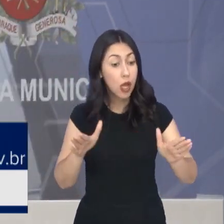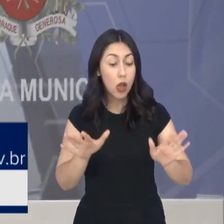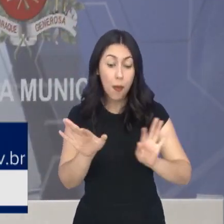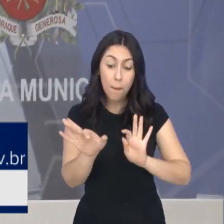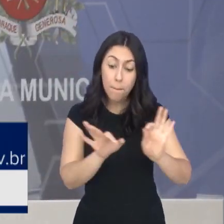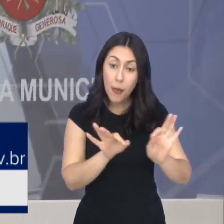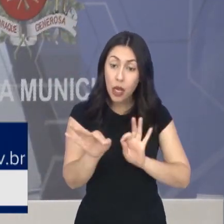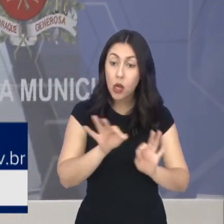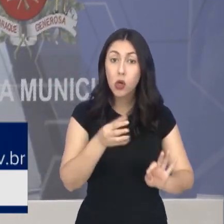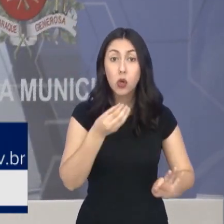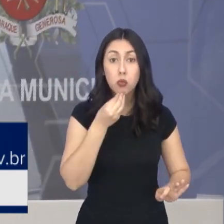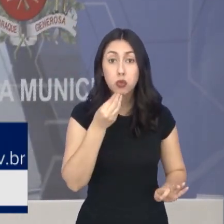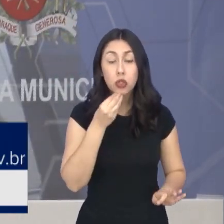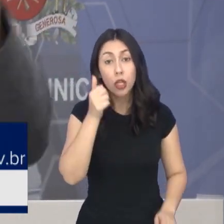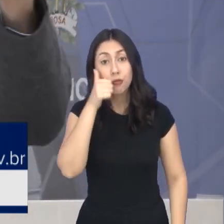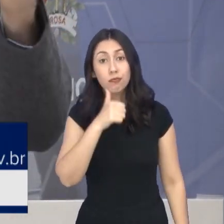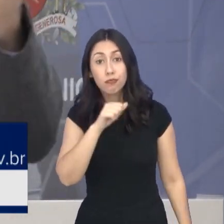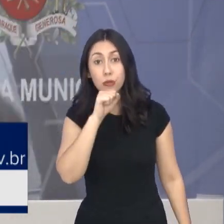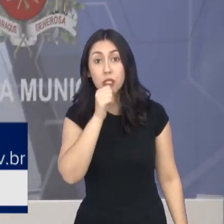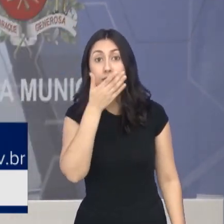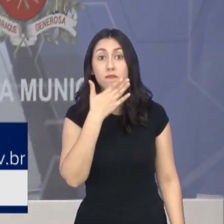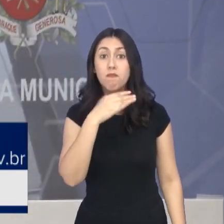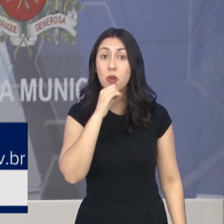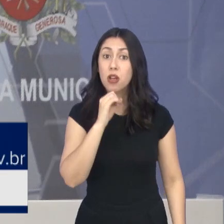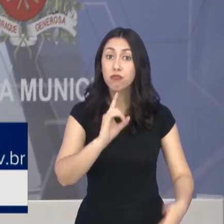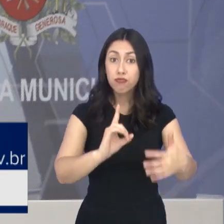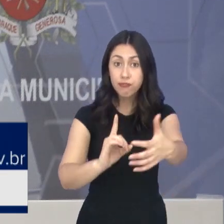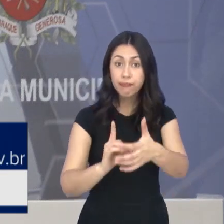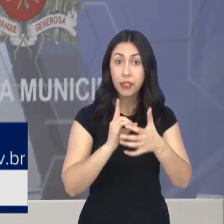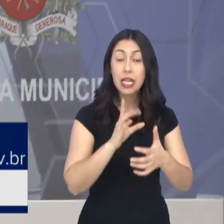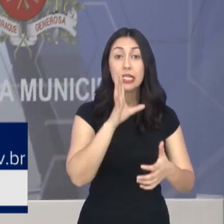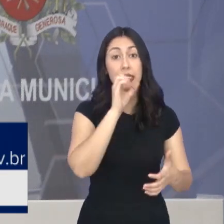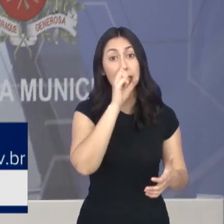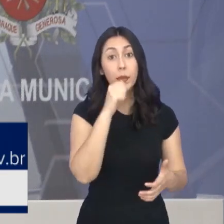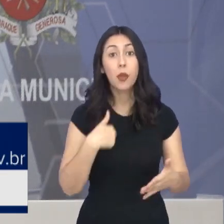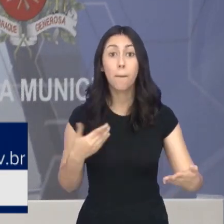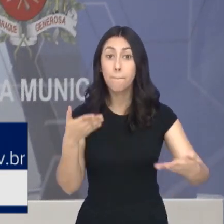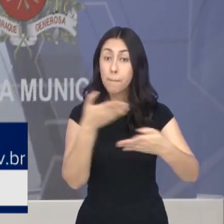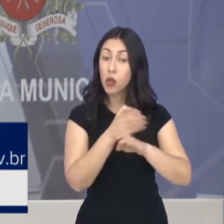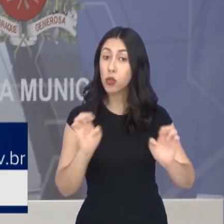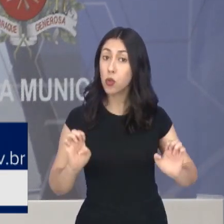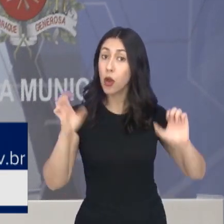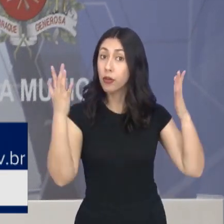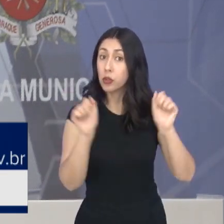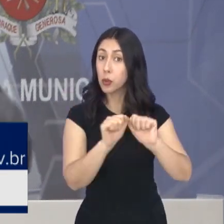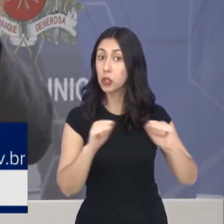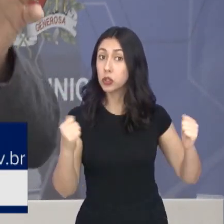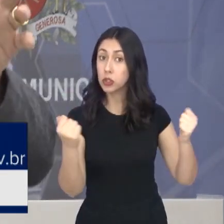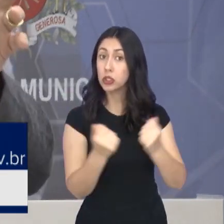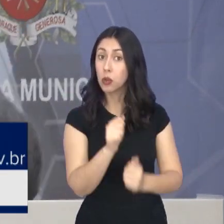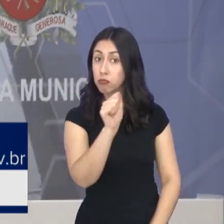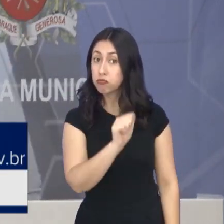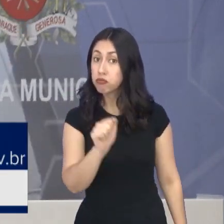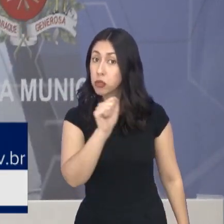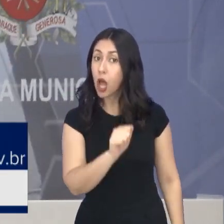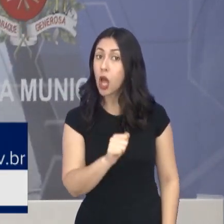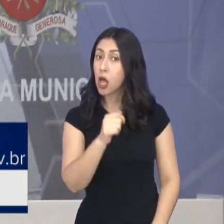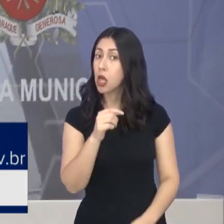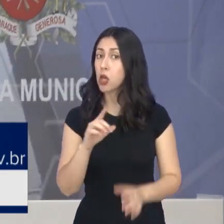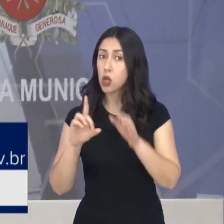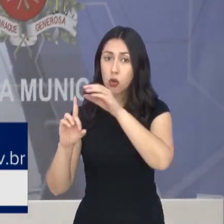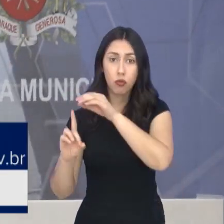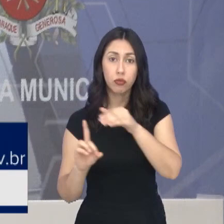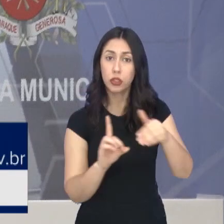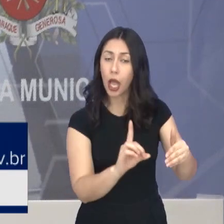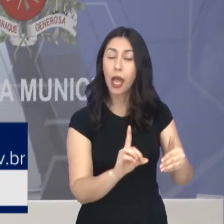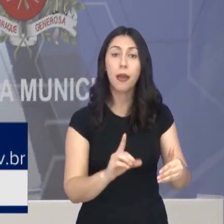caminho, trouxemos os pais, né? No sábado participei de um evento também de uma associação de pais ali, levando palestrantes,